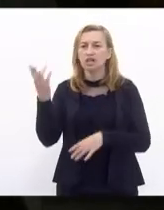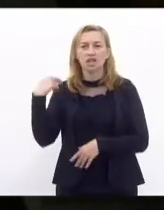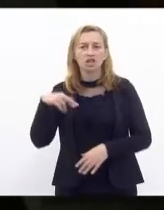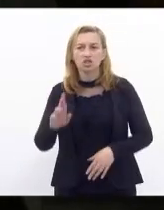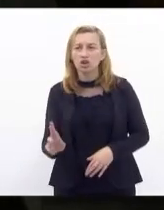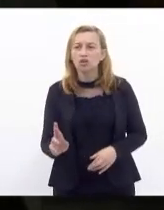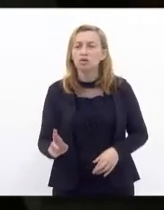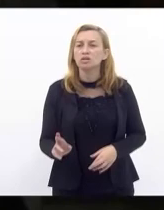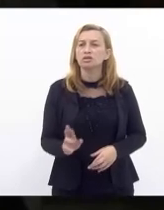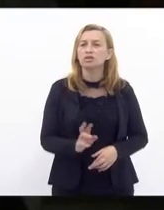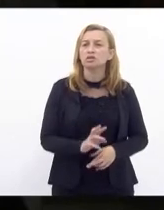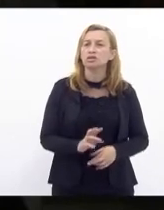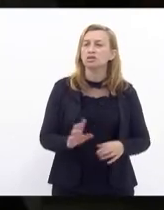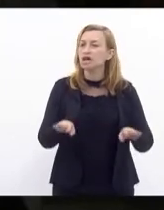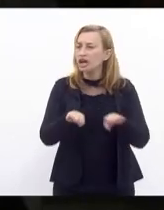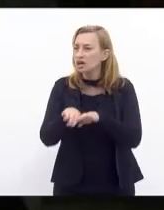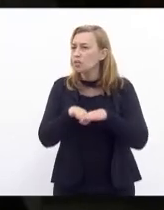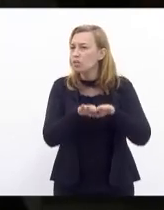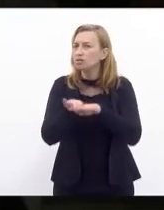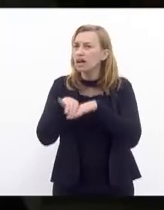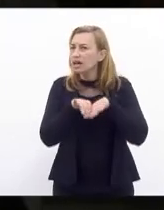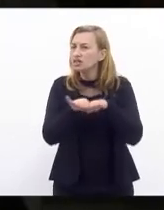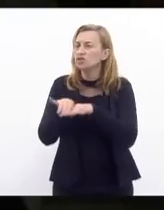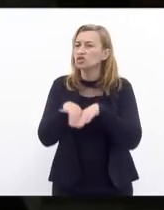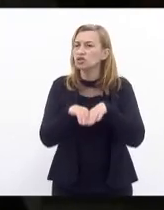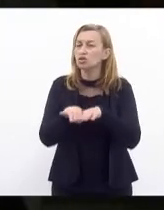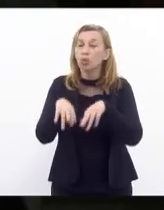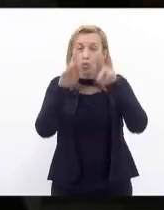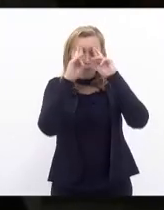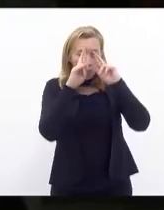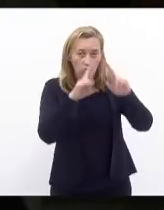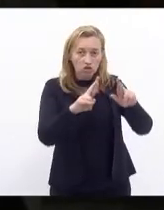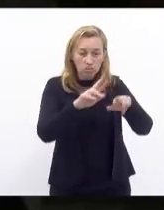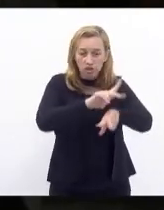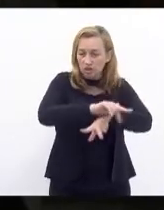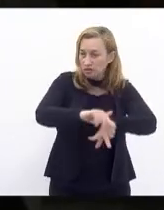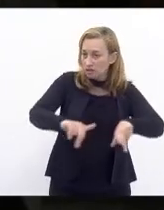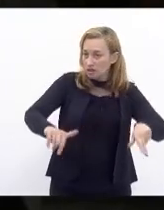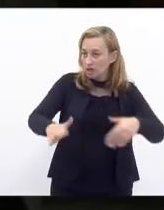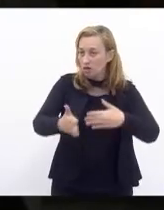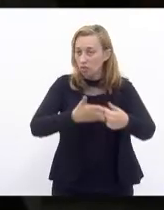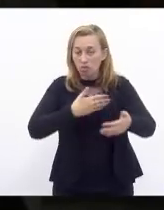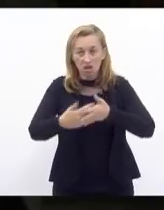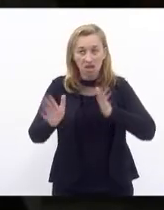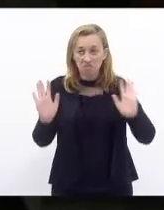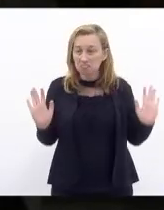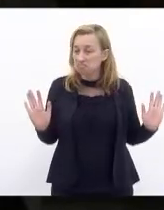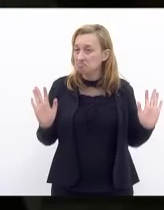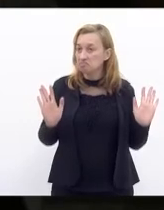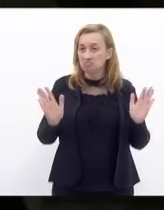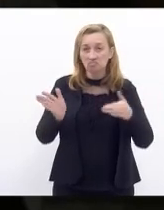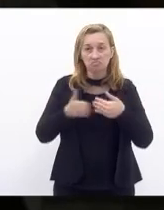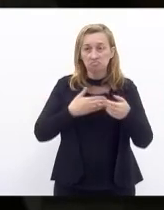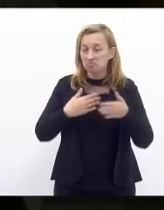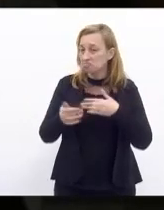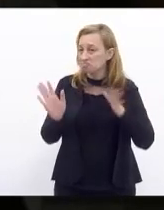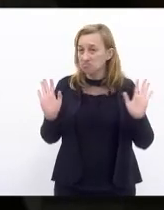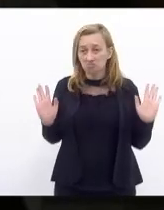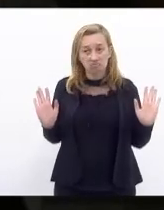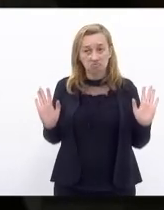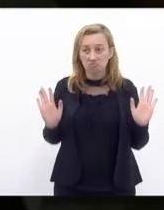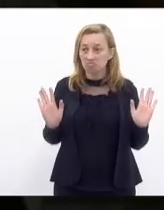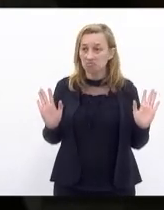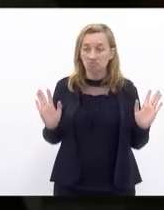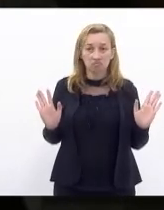religiosa, a igualdade, o respeito à diversidade, qualquer que ela seja, em qualquer ramo ou natureza da vida,